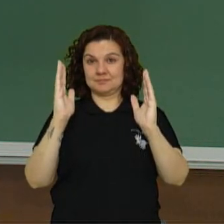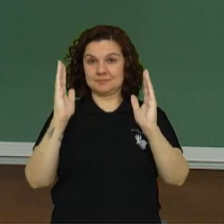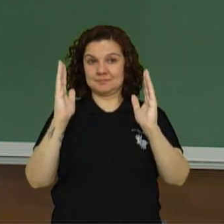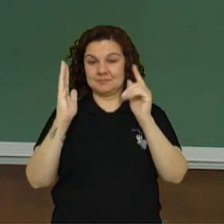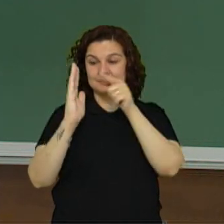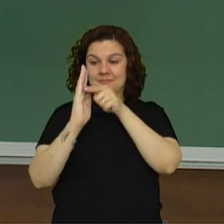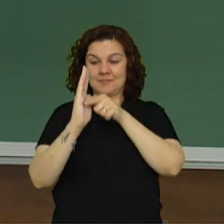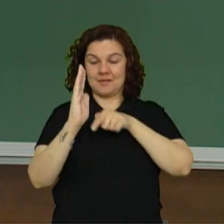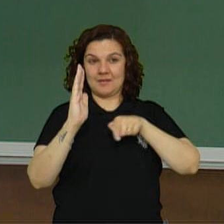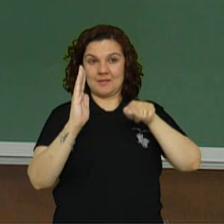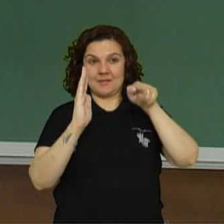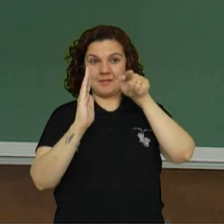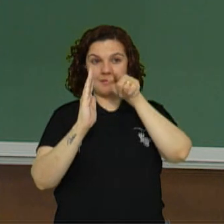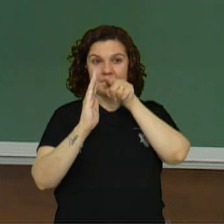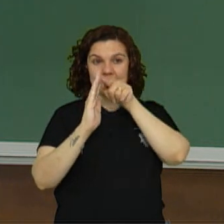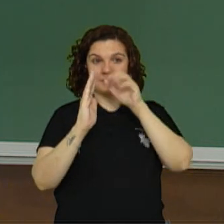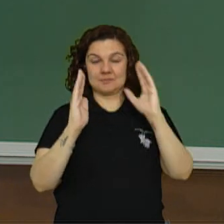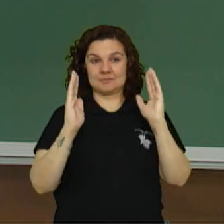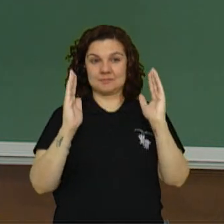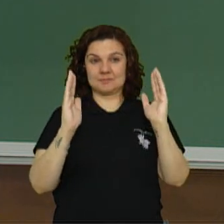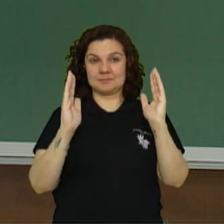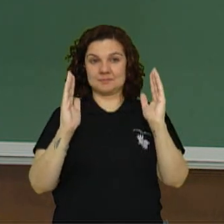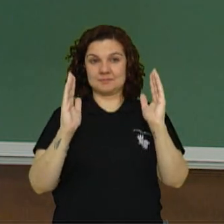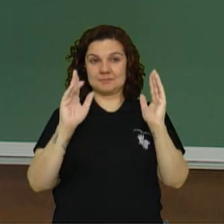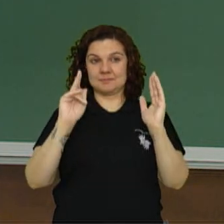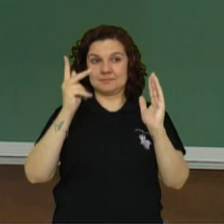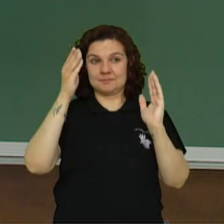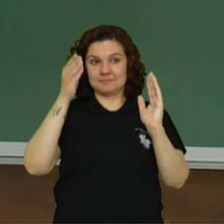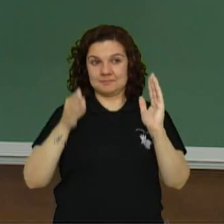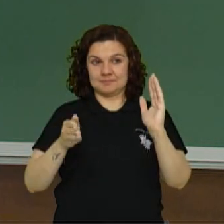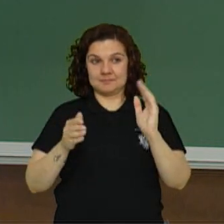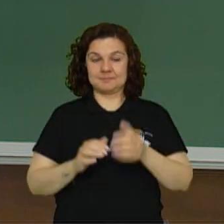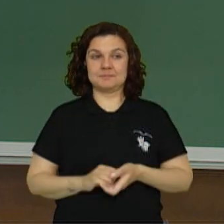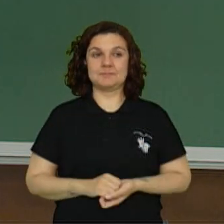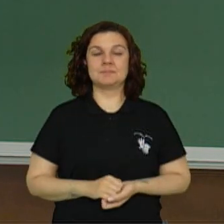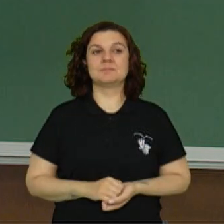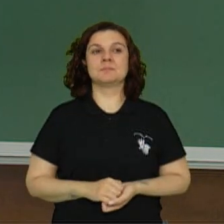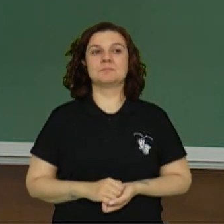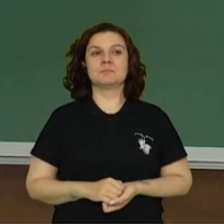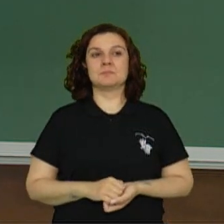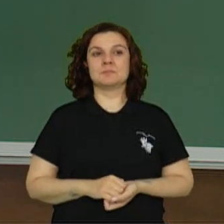num quadrilátero aqui, ó, que fala que é um retângulo de altura H.